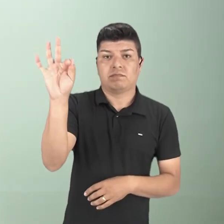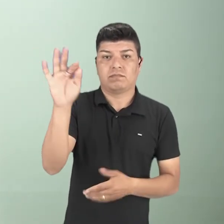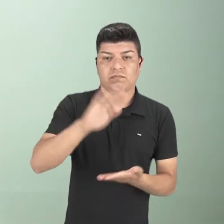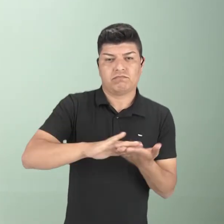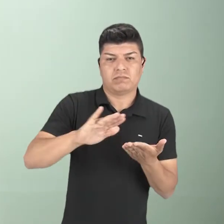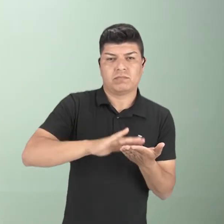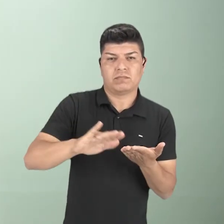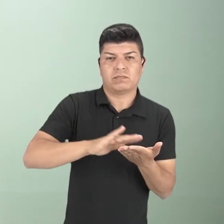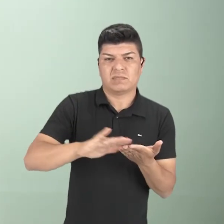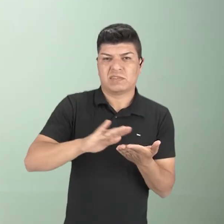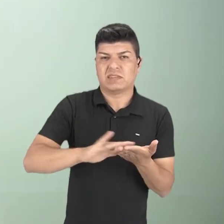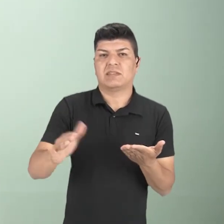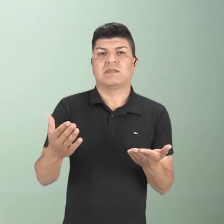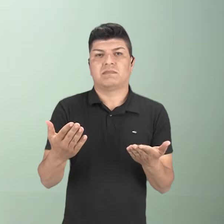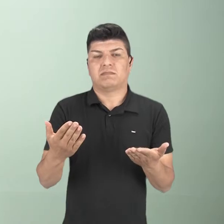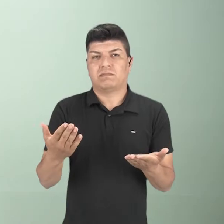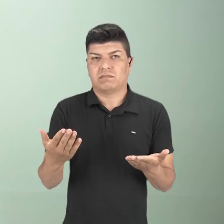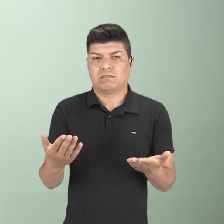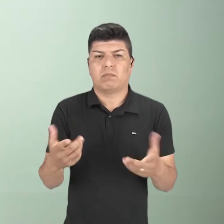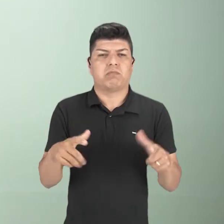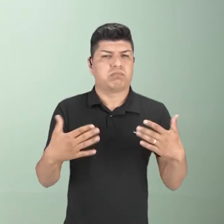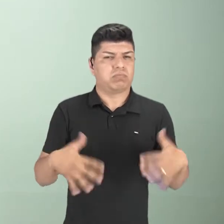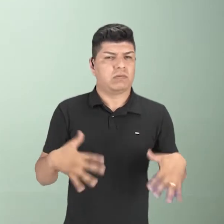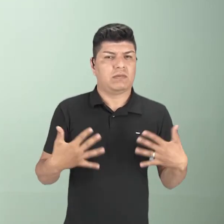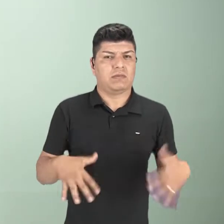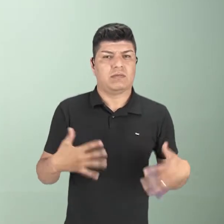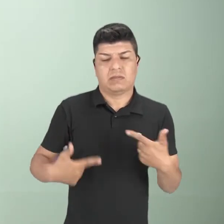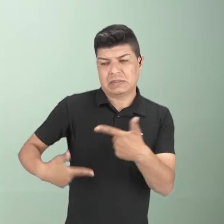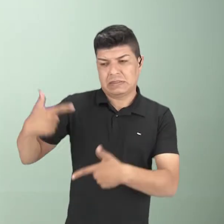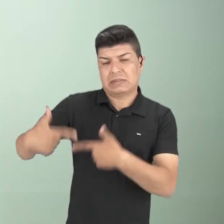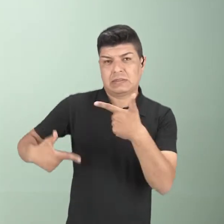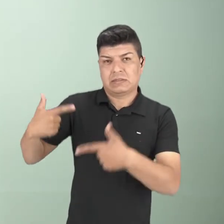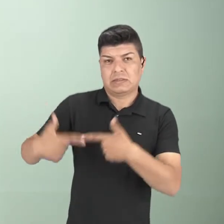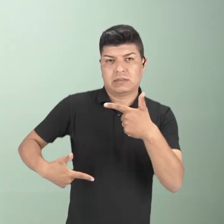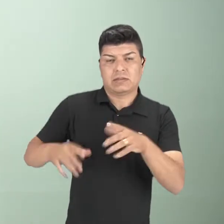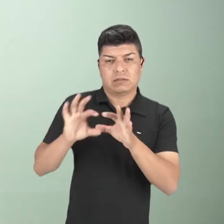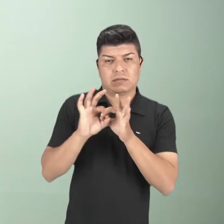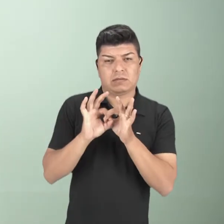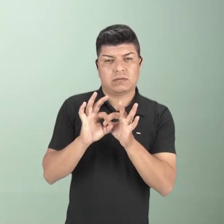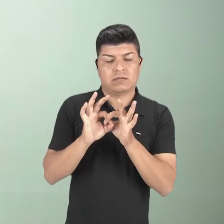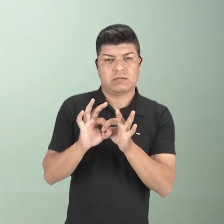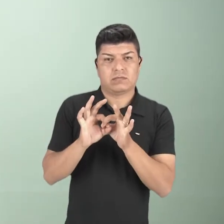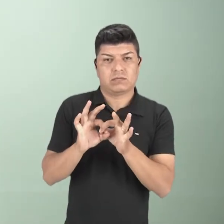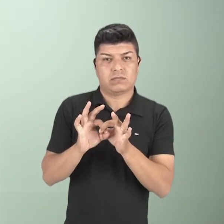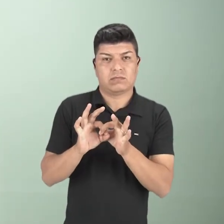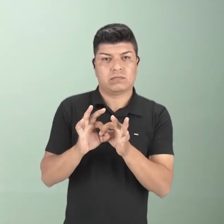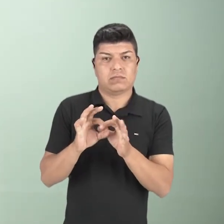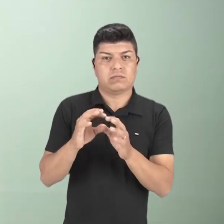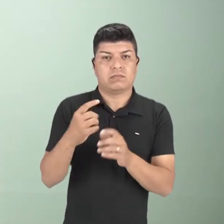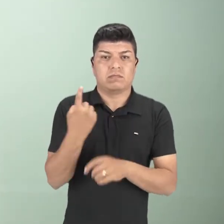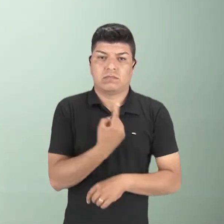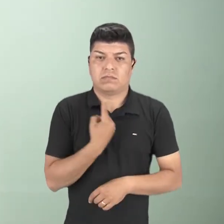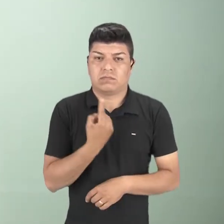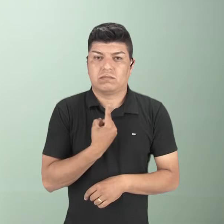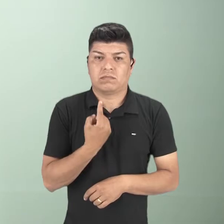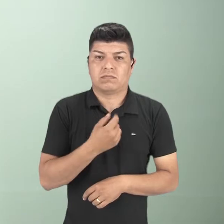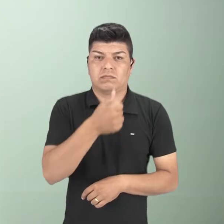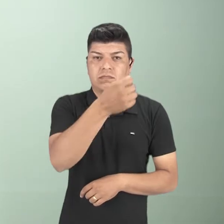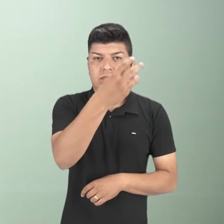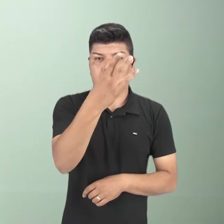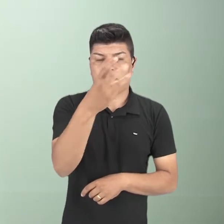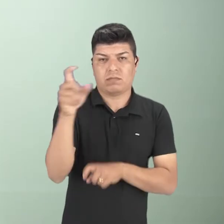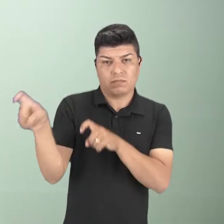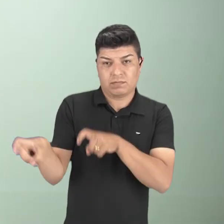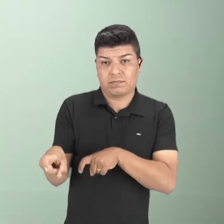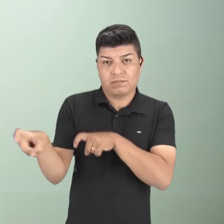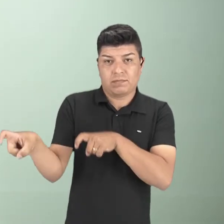investiram demais, tiveram gastos gigantescos nas guerras ligadas com a independência das 13 colônias. E